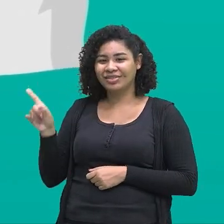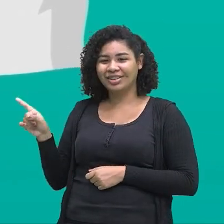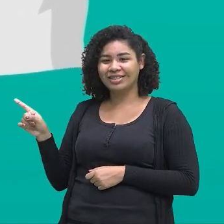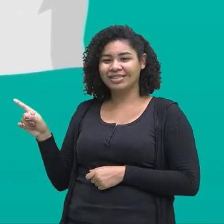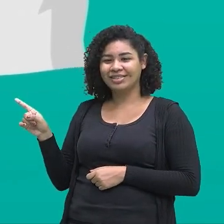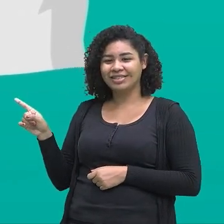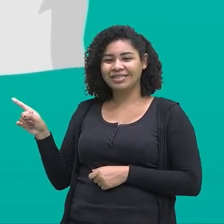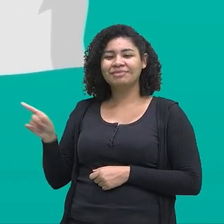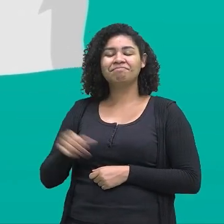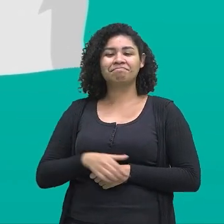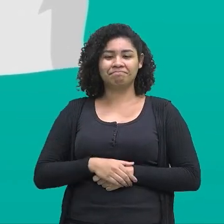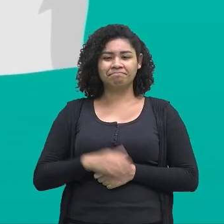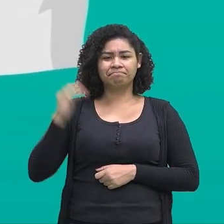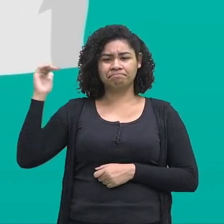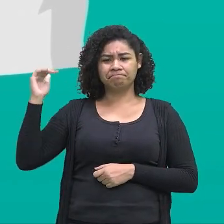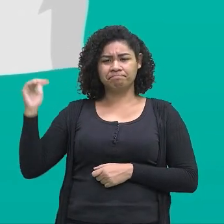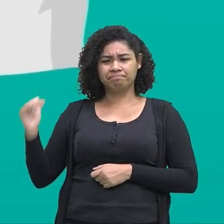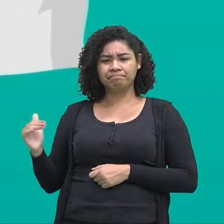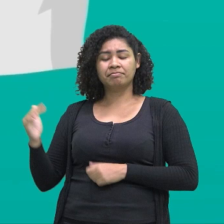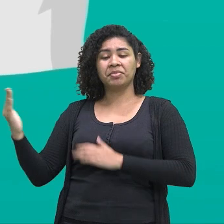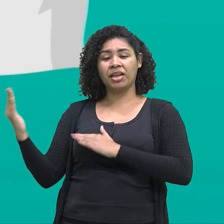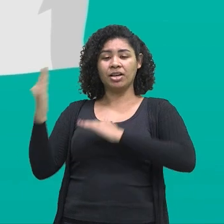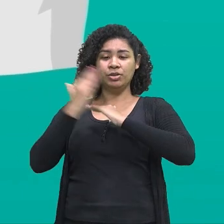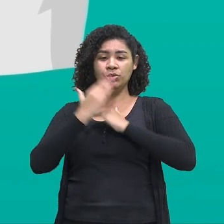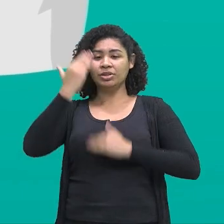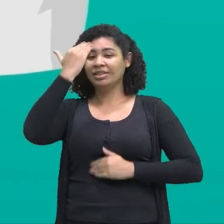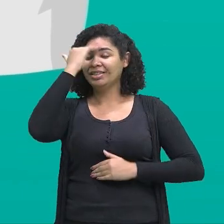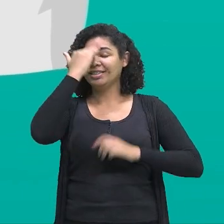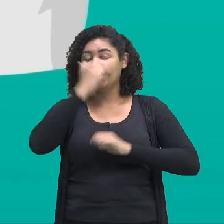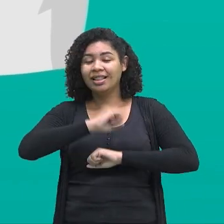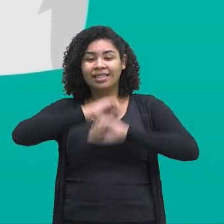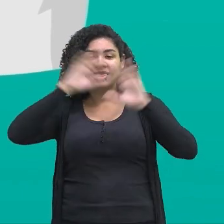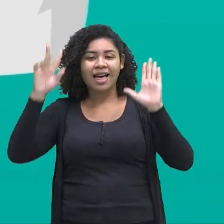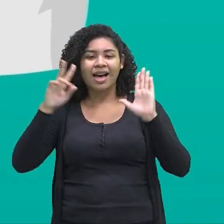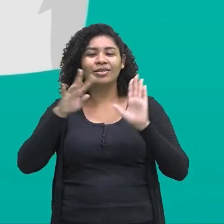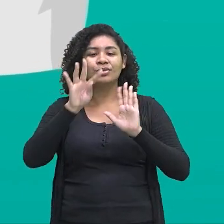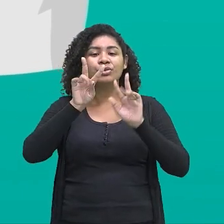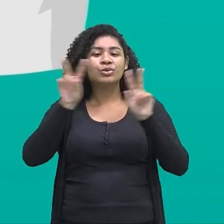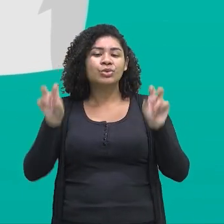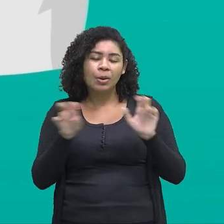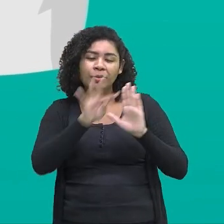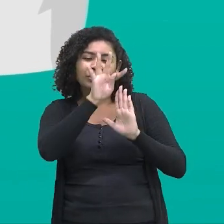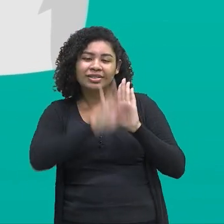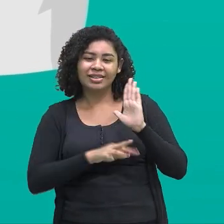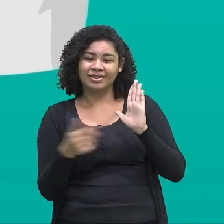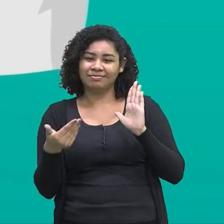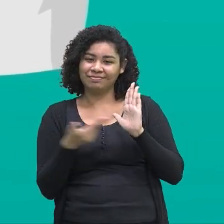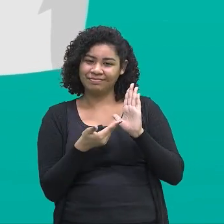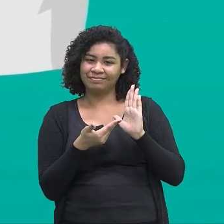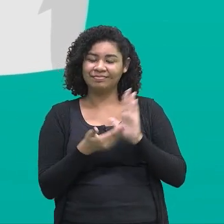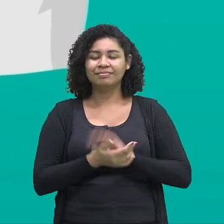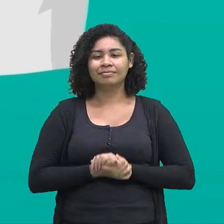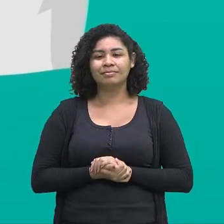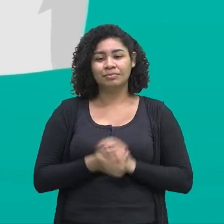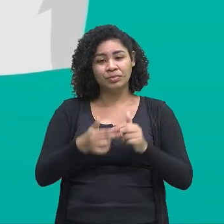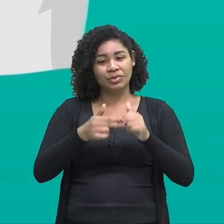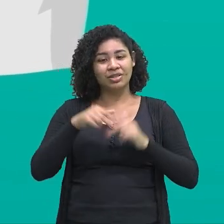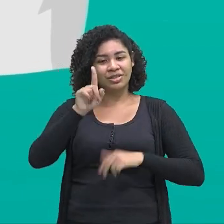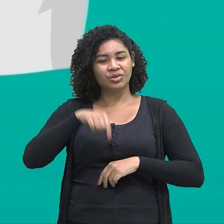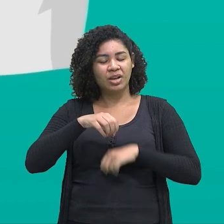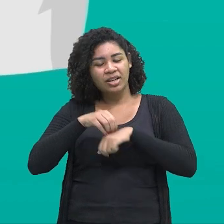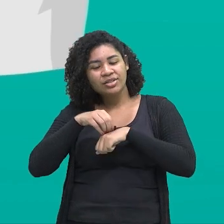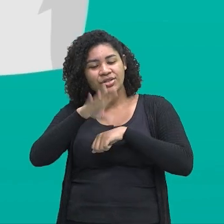preta, né? Tudo isso ajuda a gente na hora de interpretar o texto. E isso é o uso